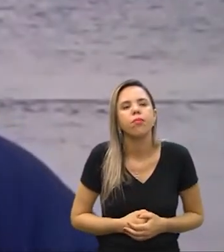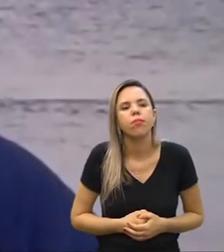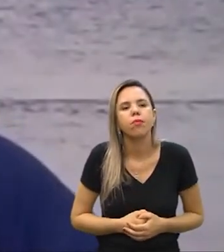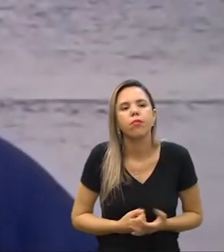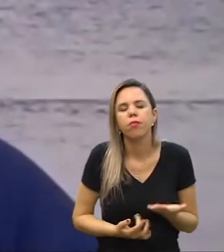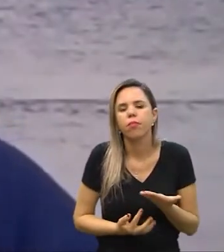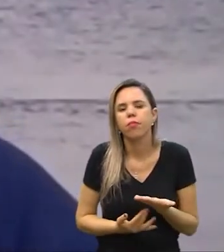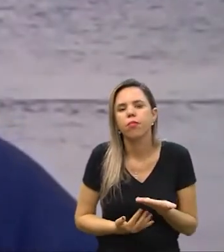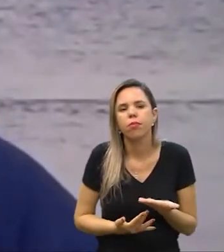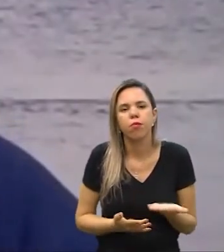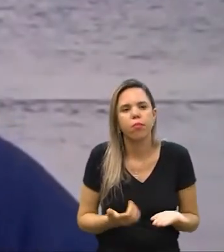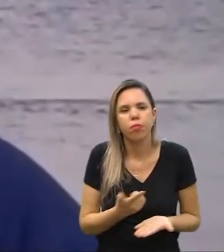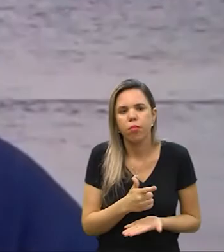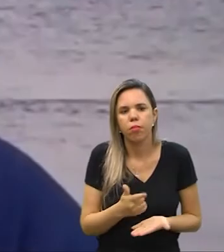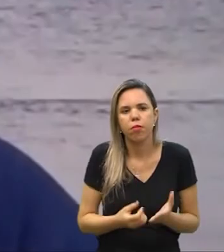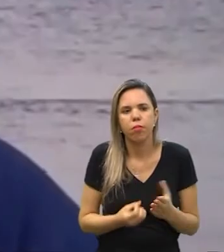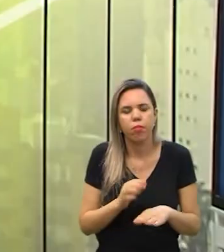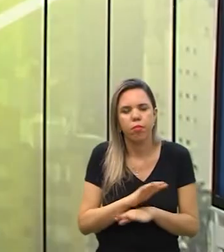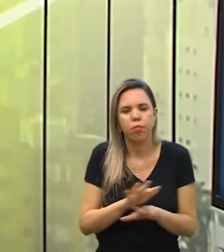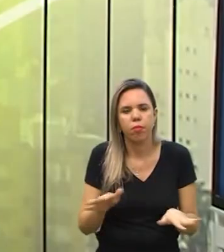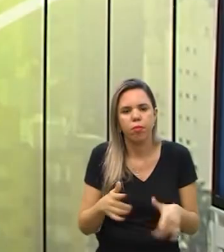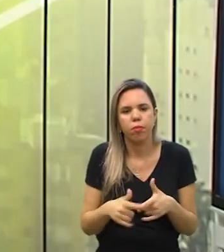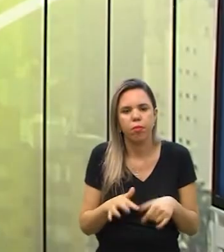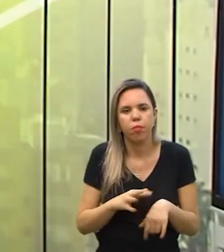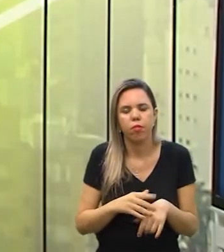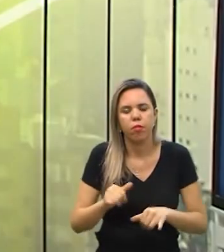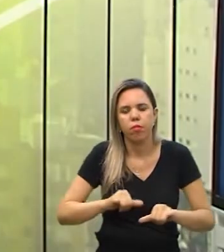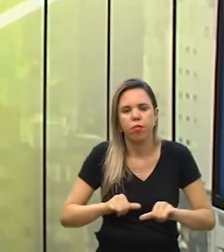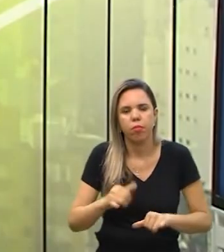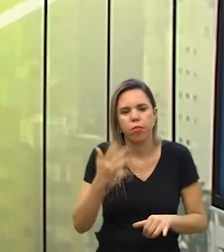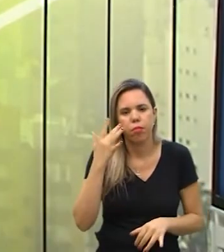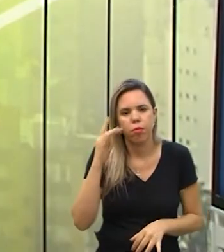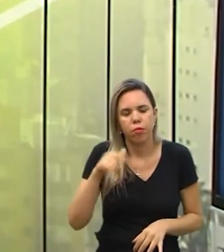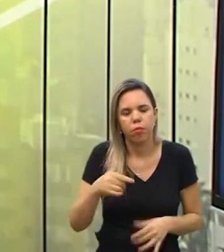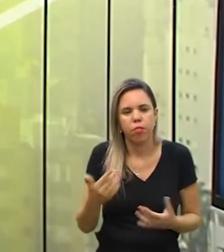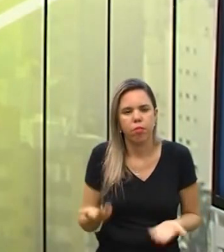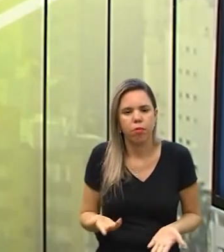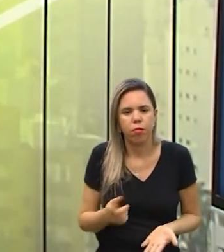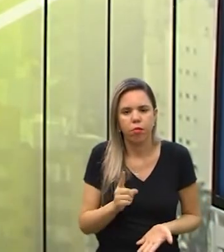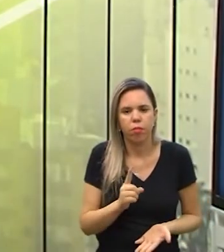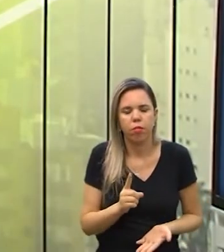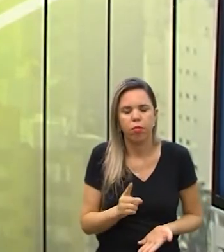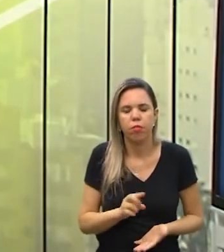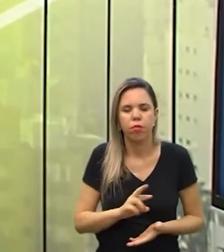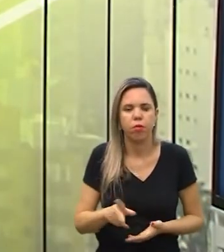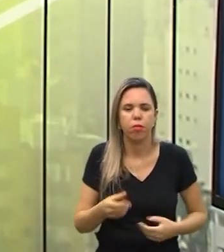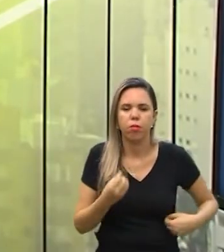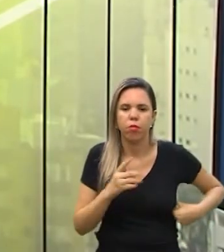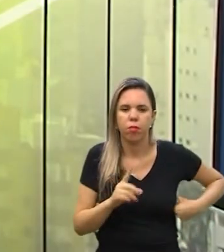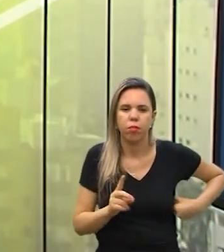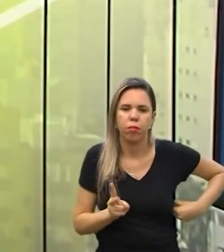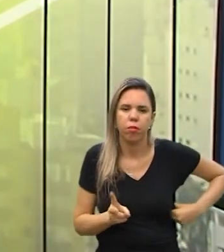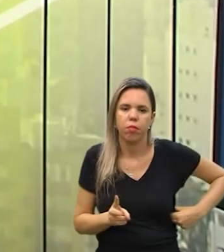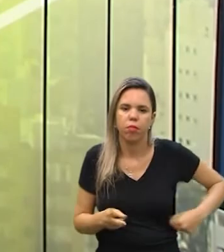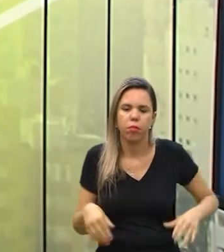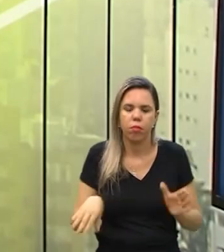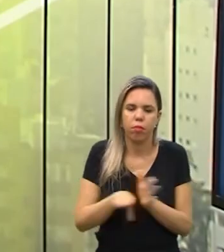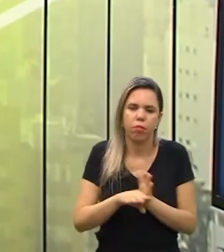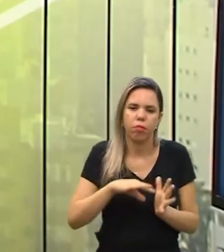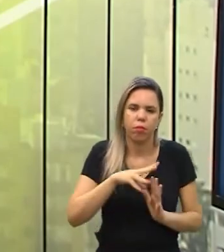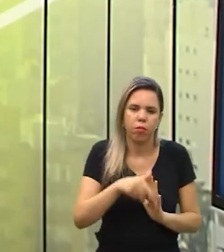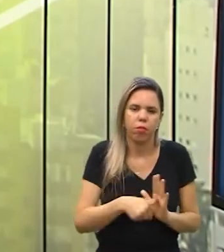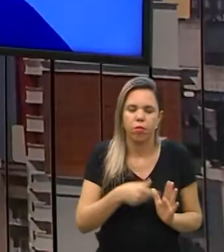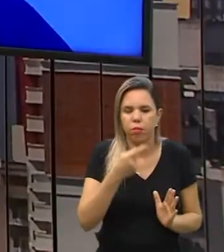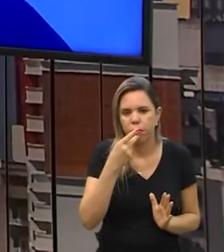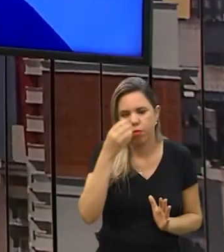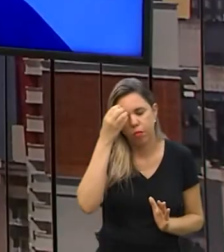assar, que não vai acabar com a toxina. Eu acho incrível não, né? Não é uma coisa boa, mas toda vez que a gente vem aqui no Giro Ambiental falar de